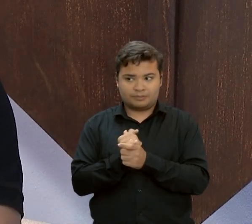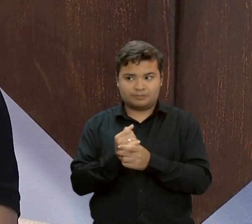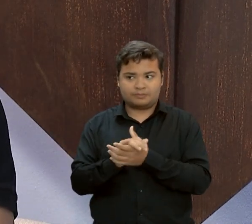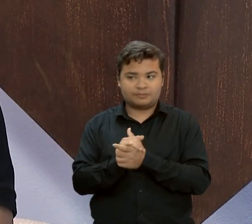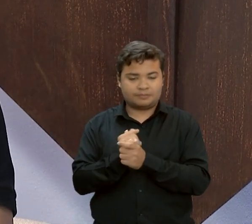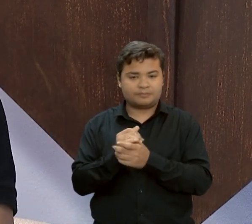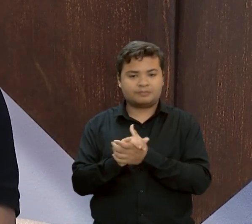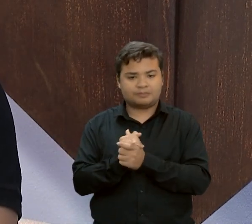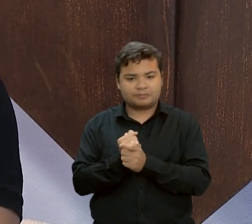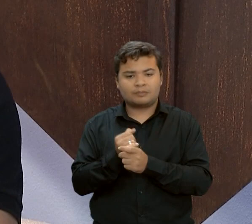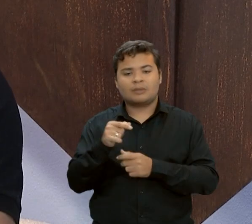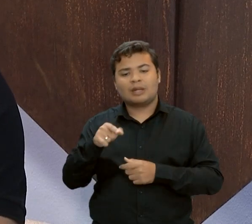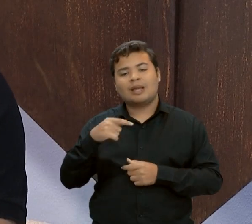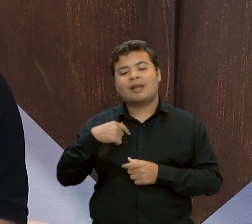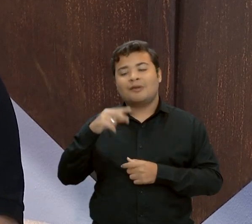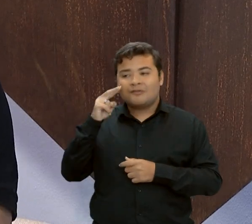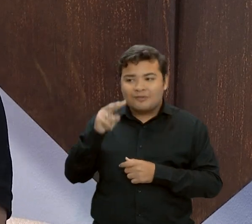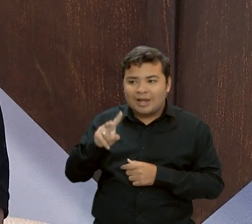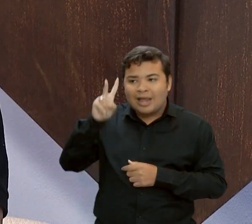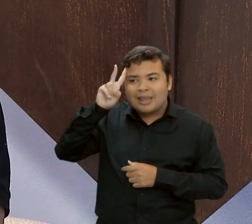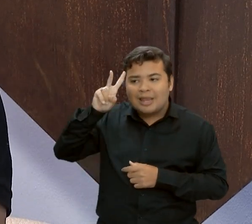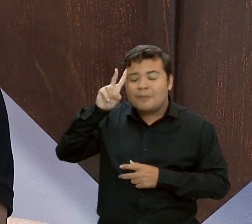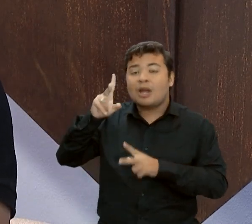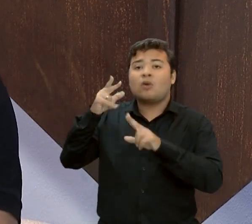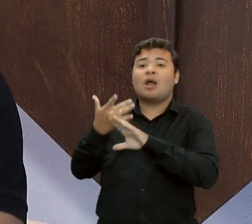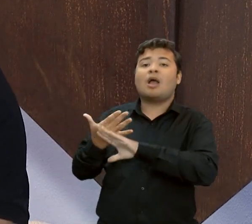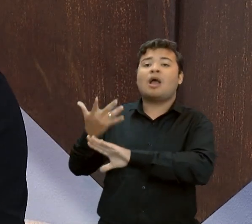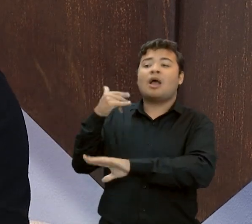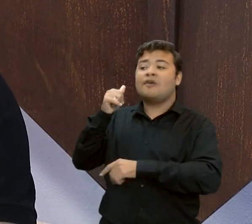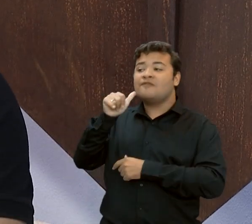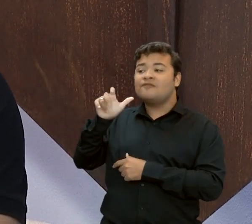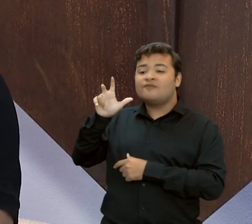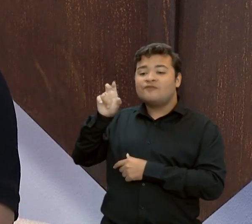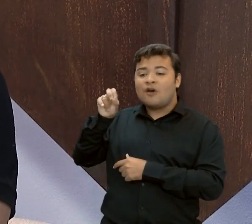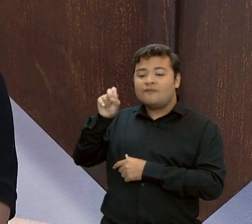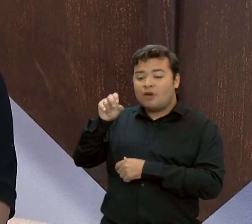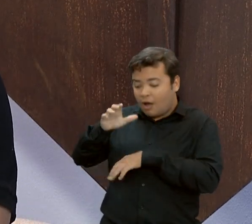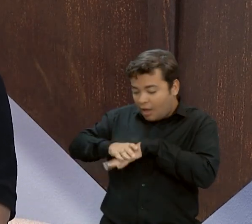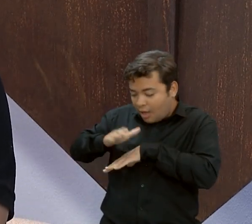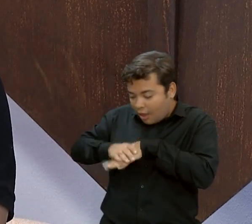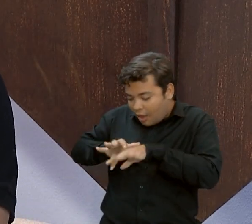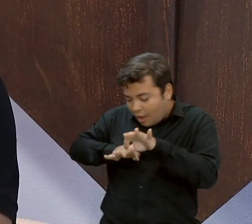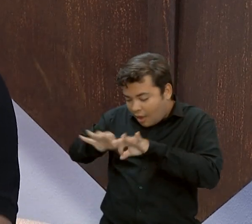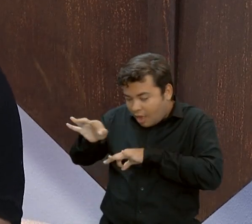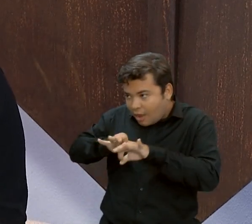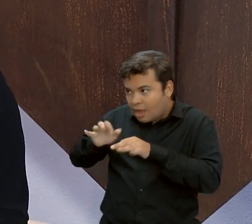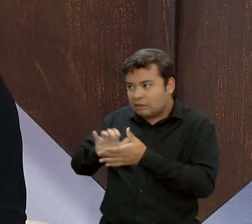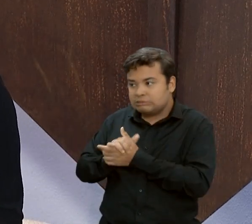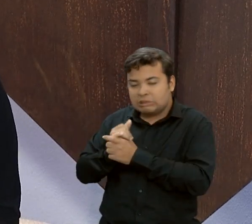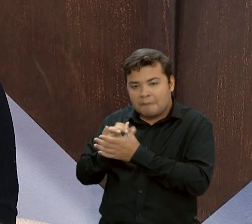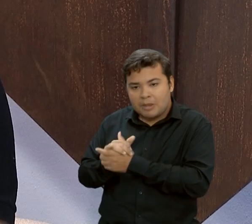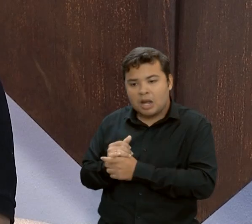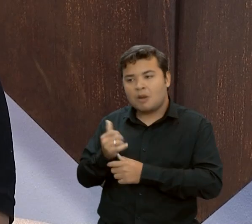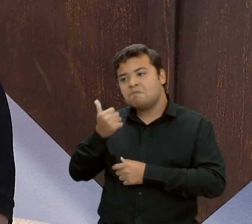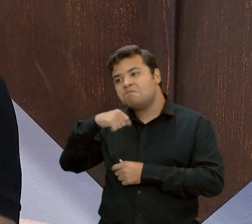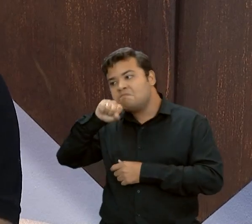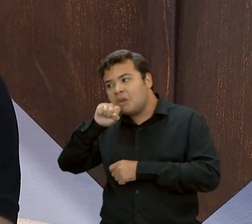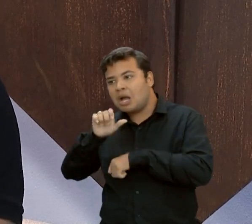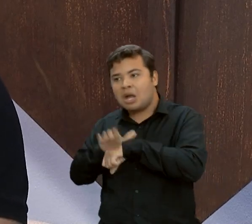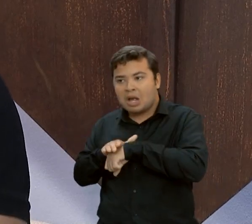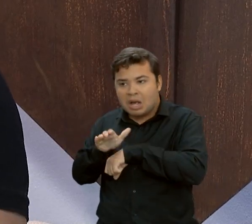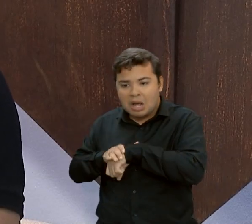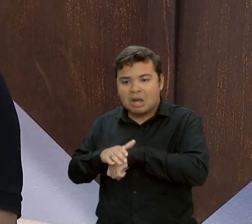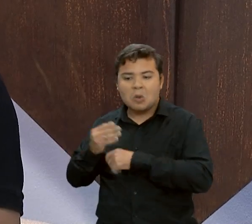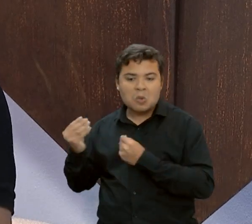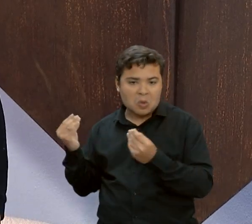minha avó, né, fazendo sabão, né, da minha mãe também, né? Então, assim, é muito interessante. E aí você fala